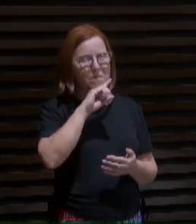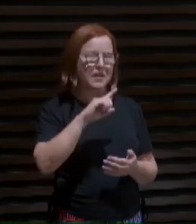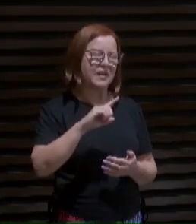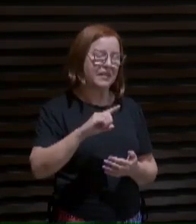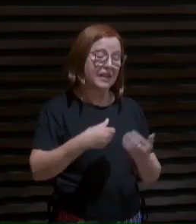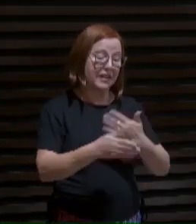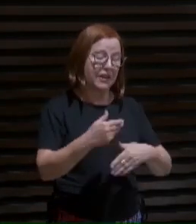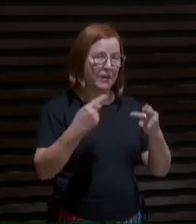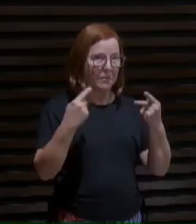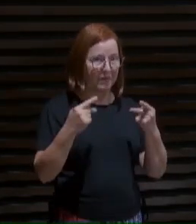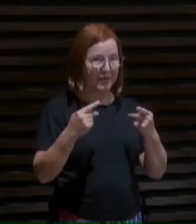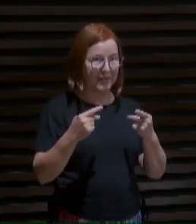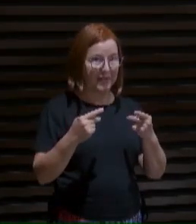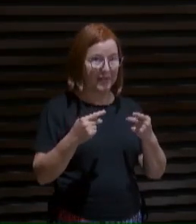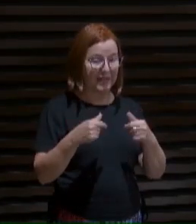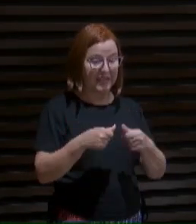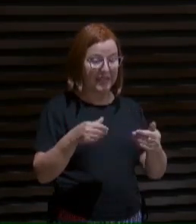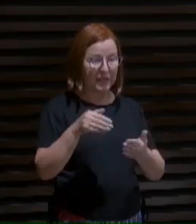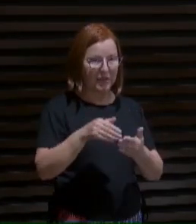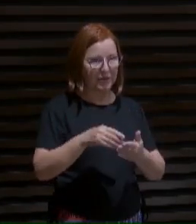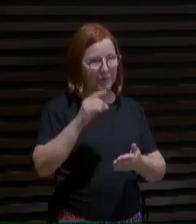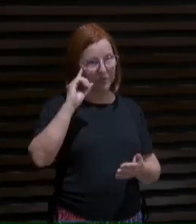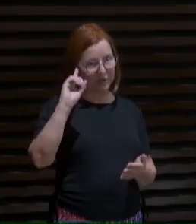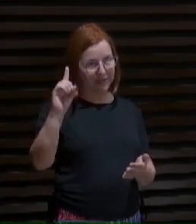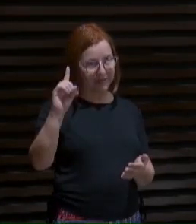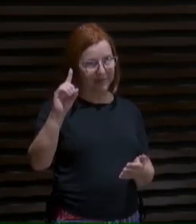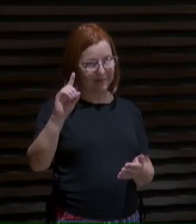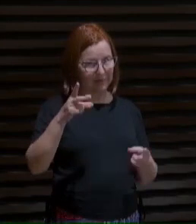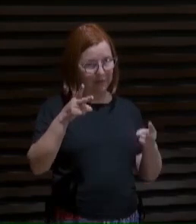profetas, nesses últimos dias,